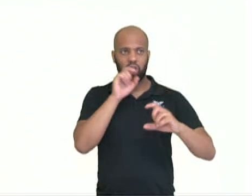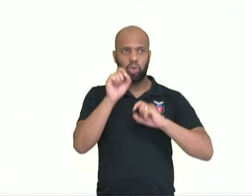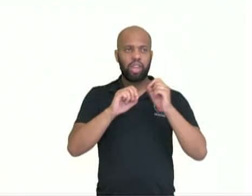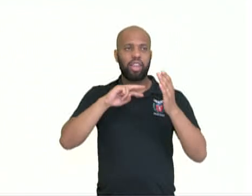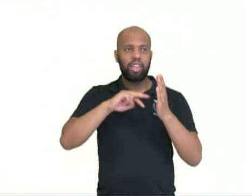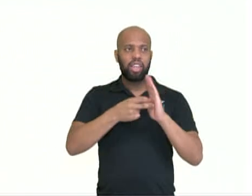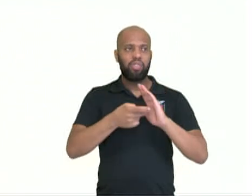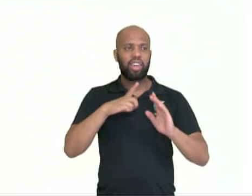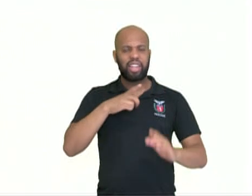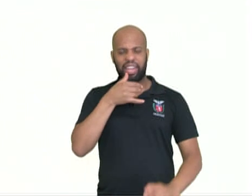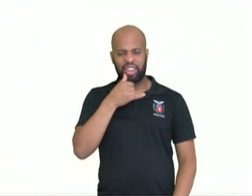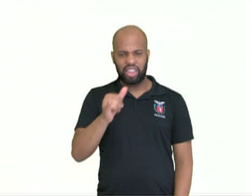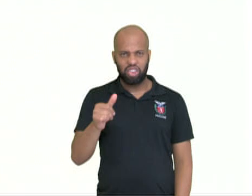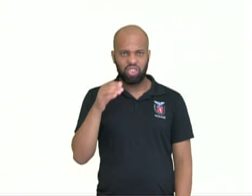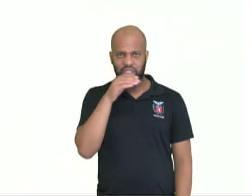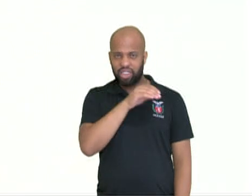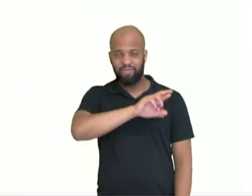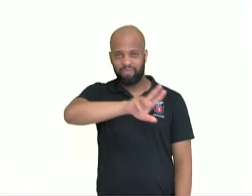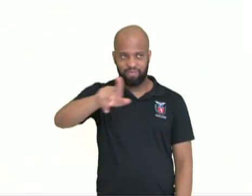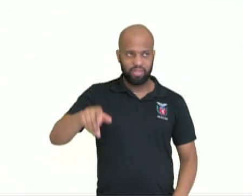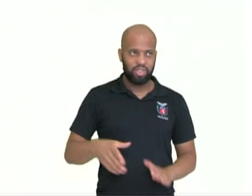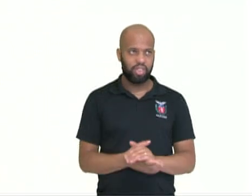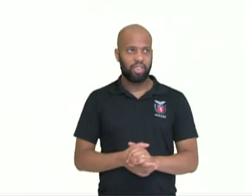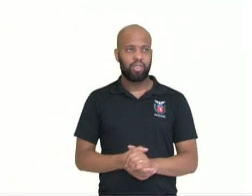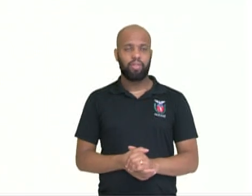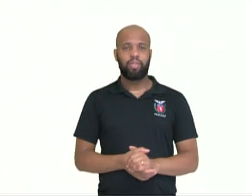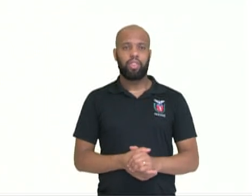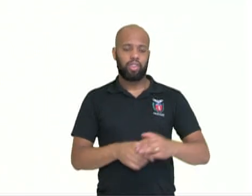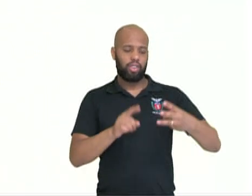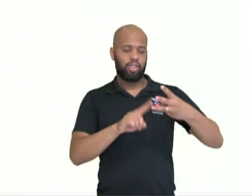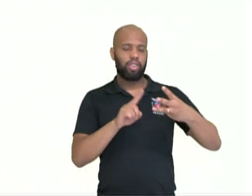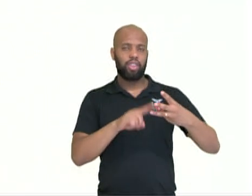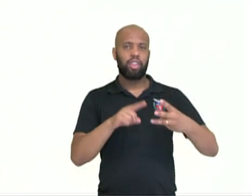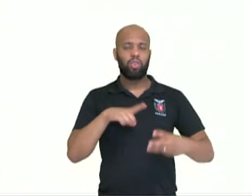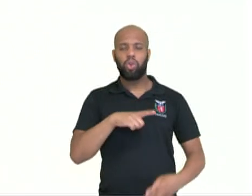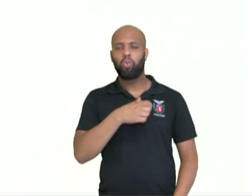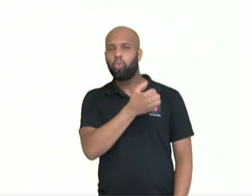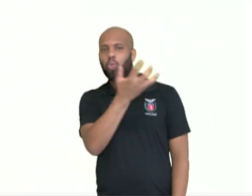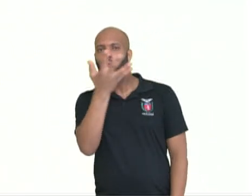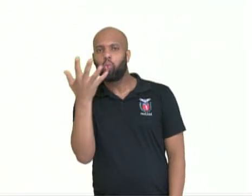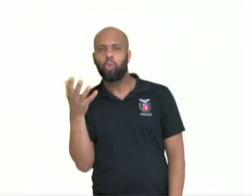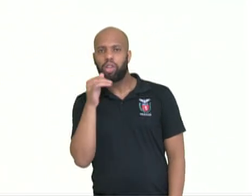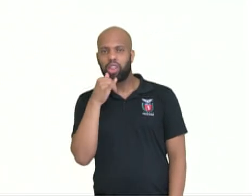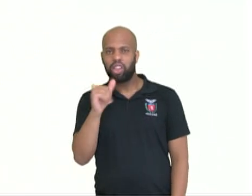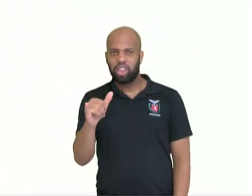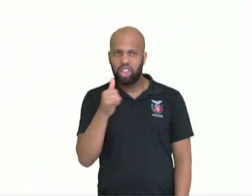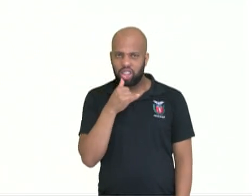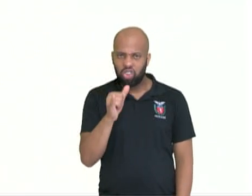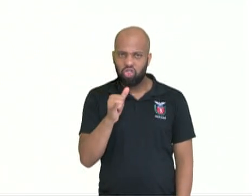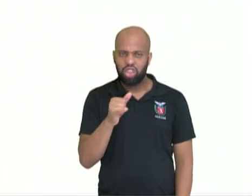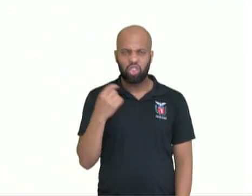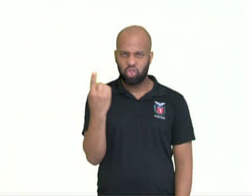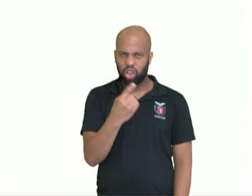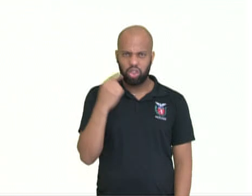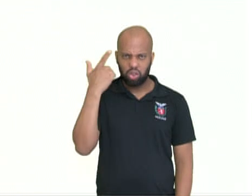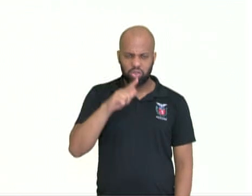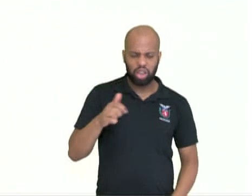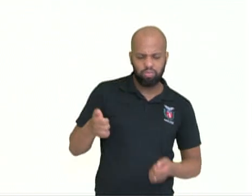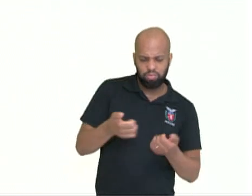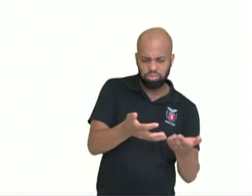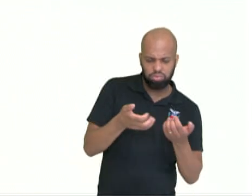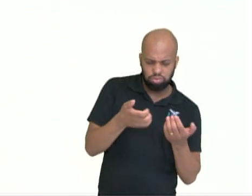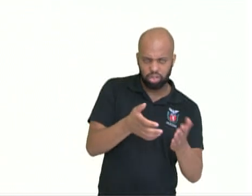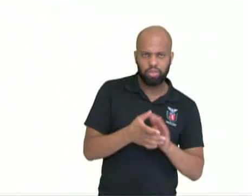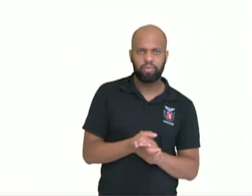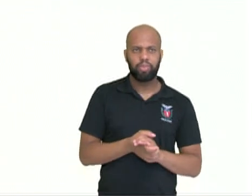grande quantidade de energia térmica. A quantidade de energia térmica de um corpo não define sozinha a quantidade de calor que ela pode transmitir.